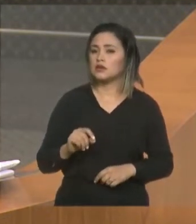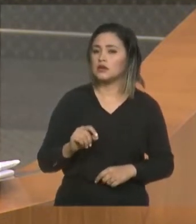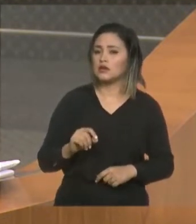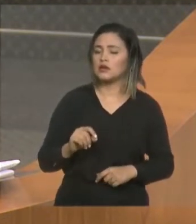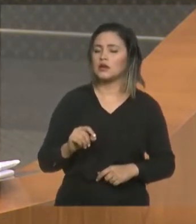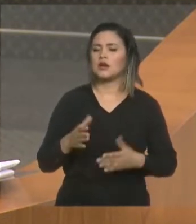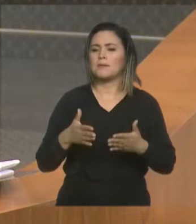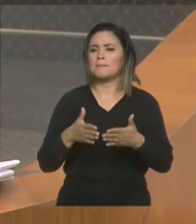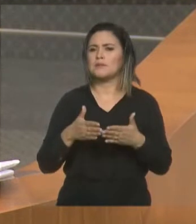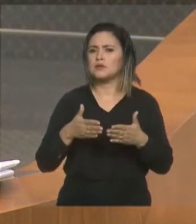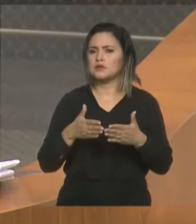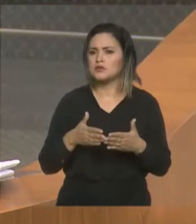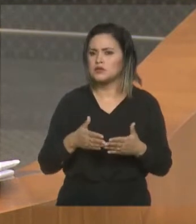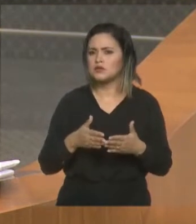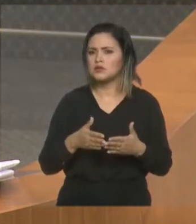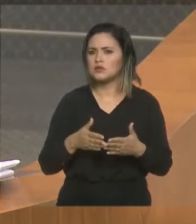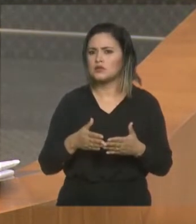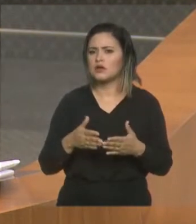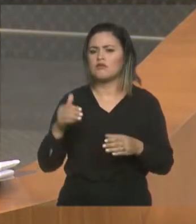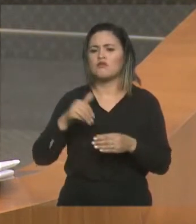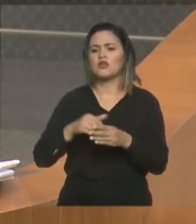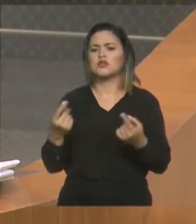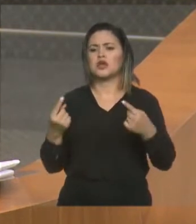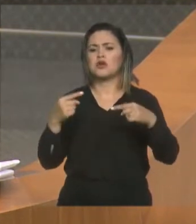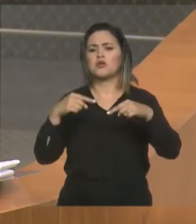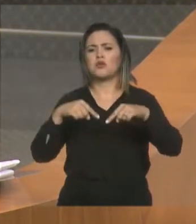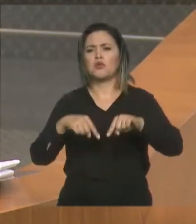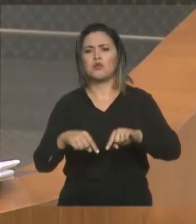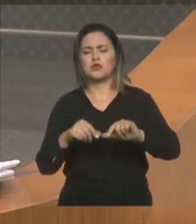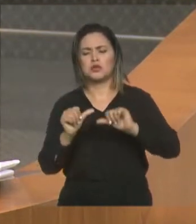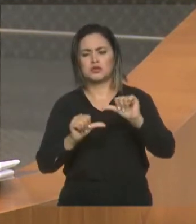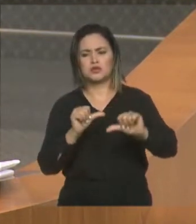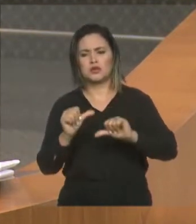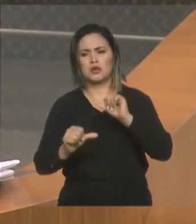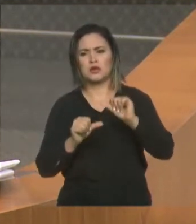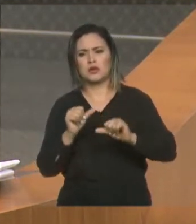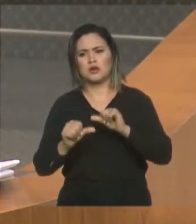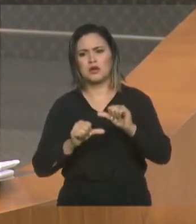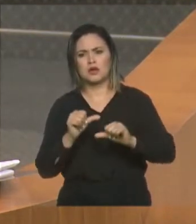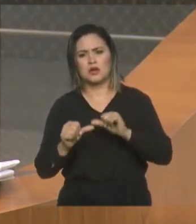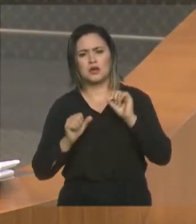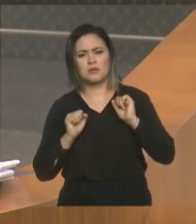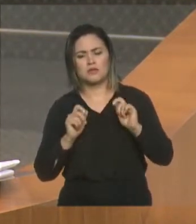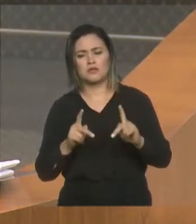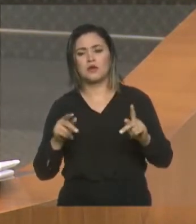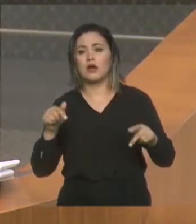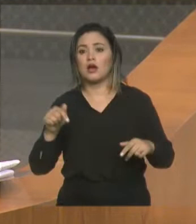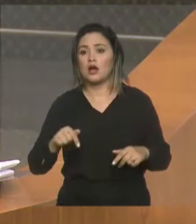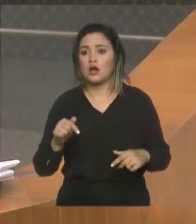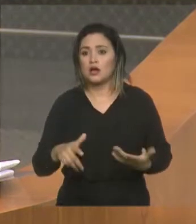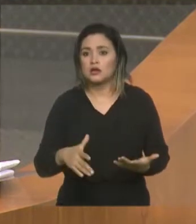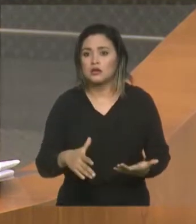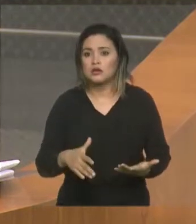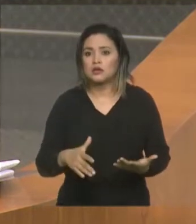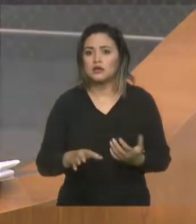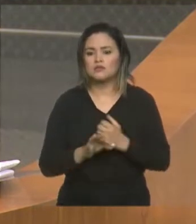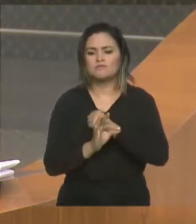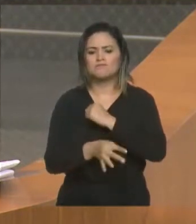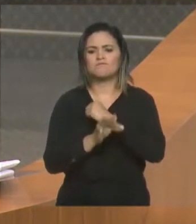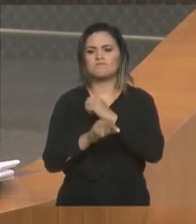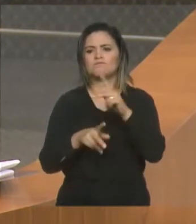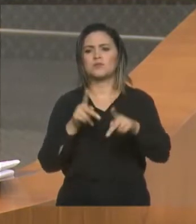para os seus aliados votarem contra, a que pune o povo do Maranhão, não pagando FGTS, não pagando